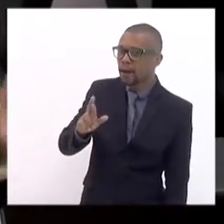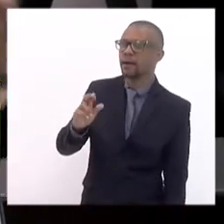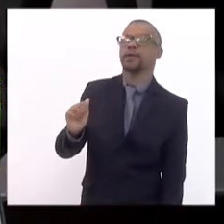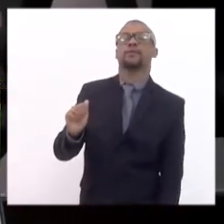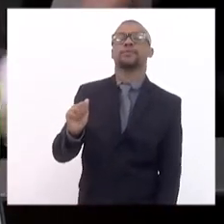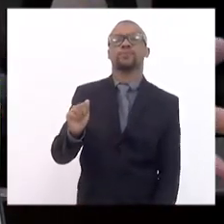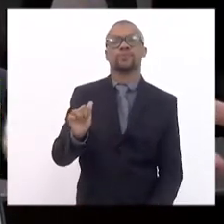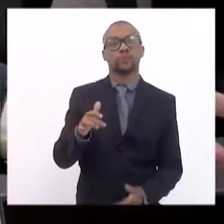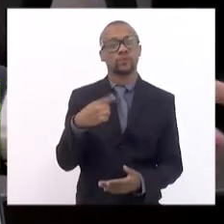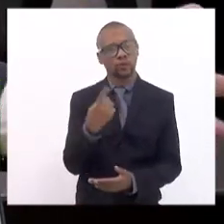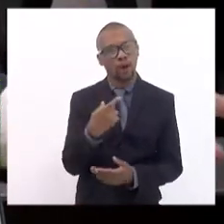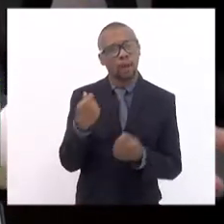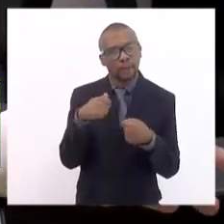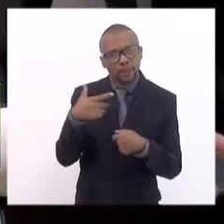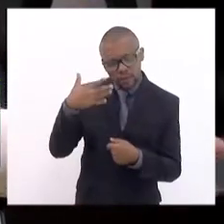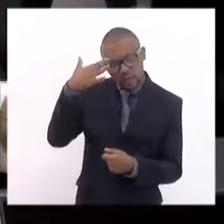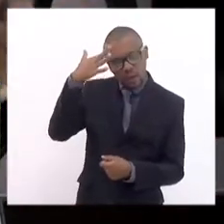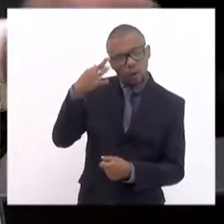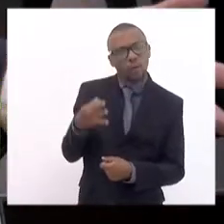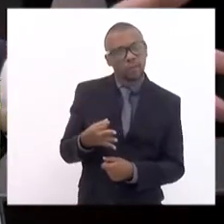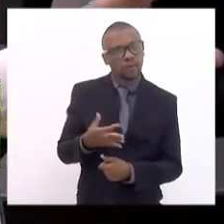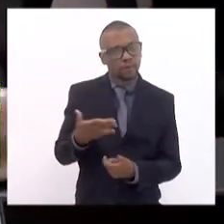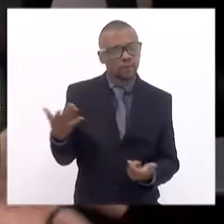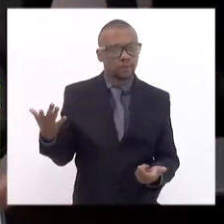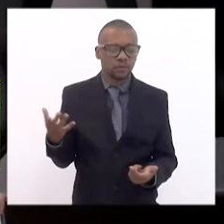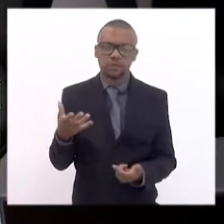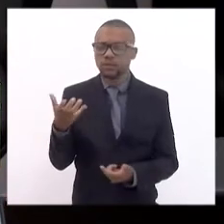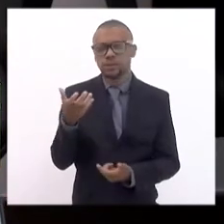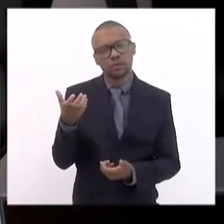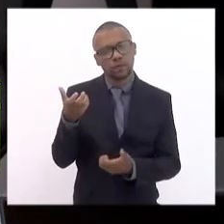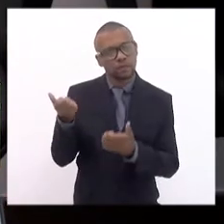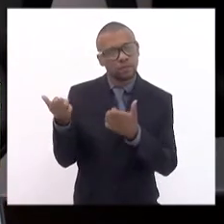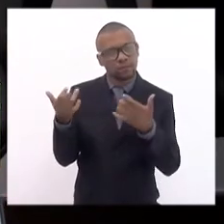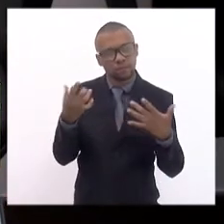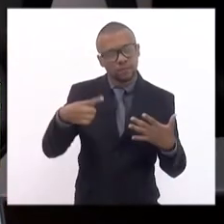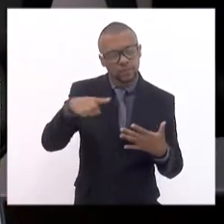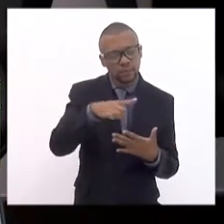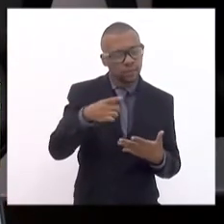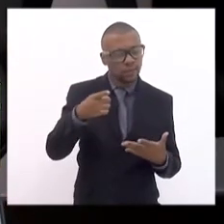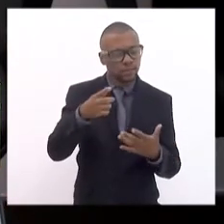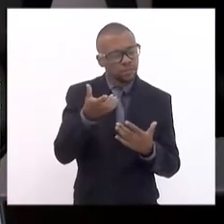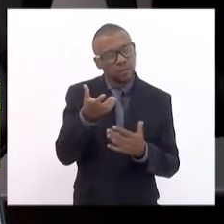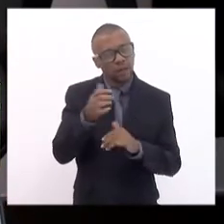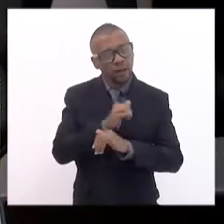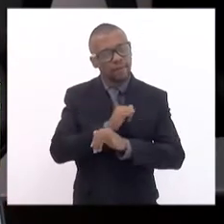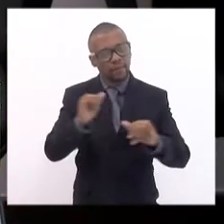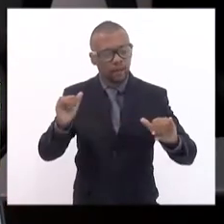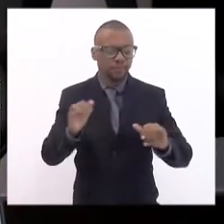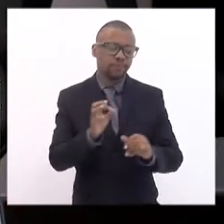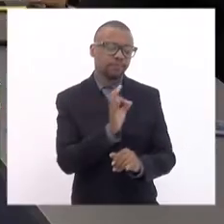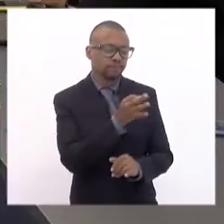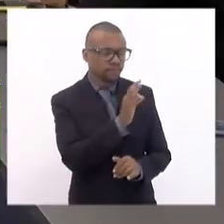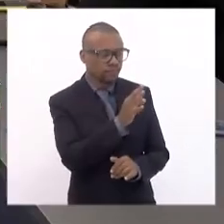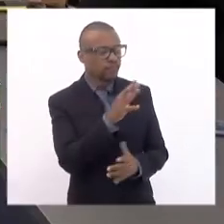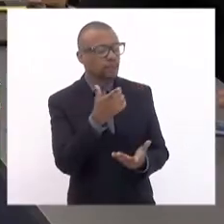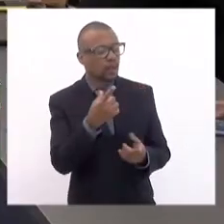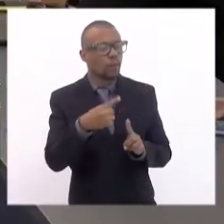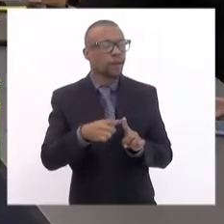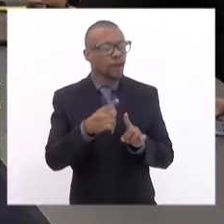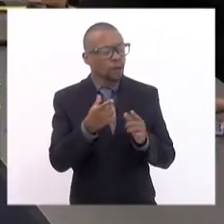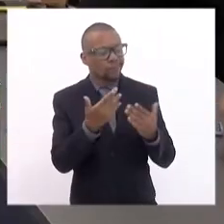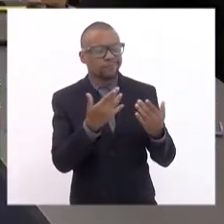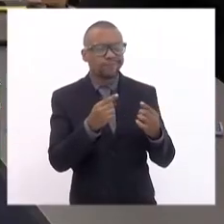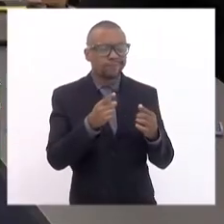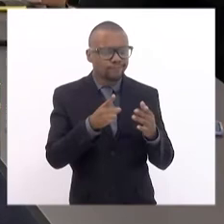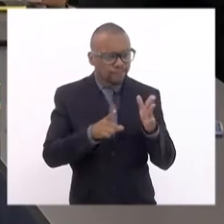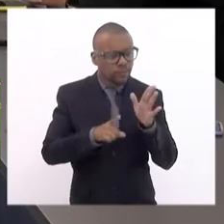ser compreendidos também. Claro. É isso que eu queria deixar registrado aqui. Não há dúvida. O que eu questionei, e a